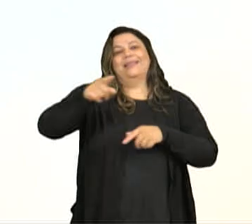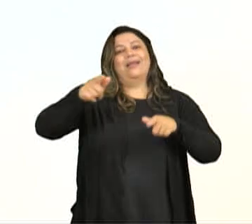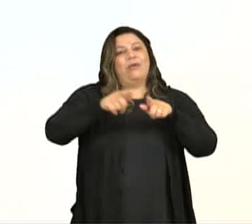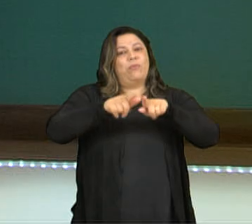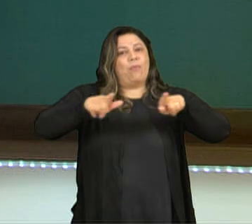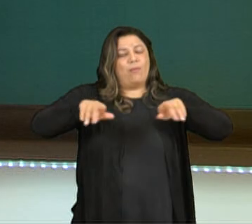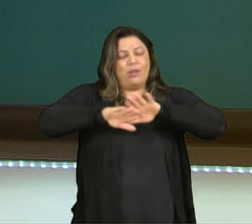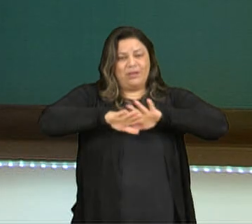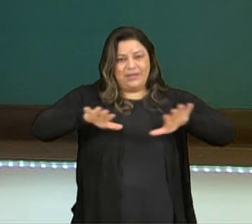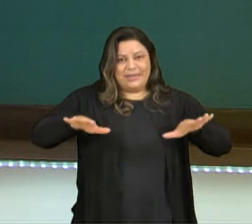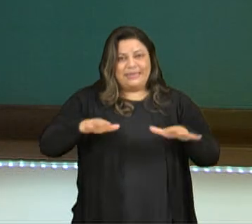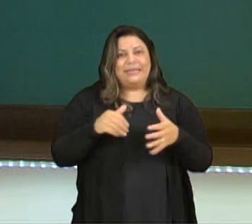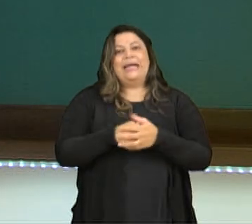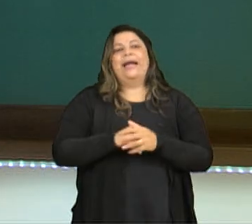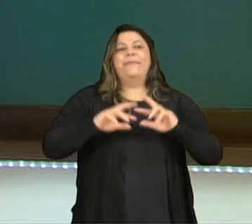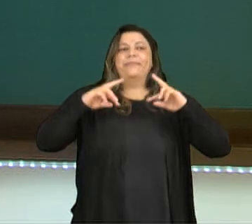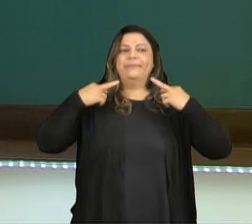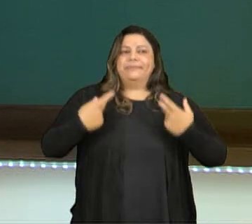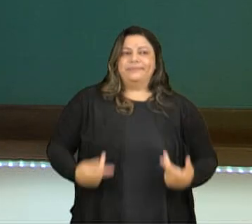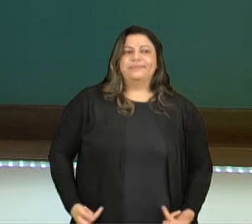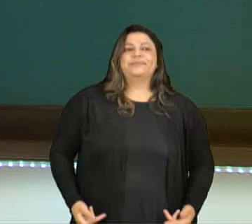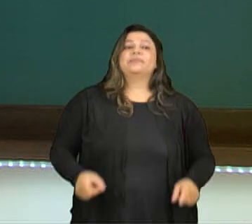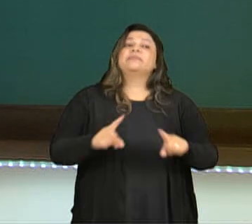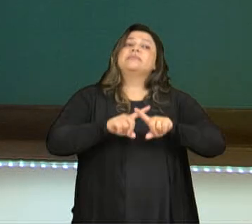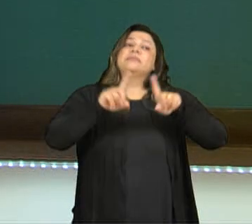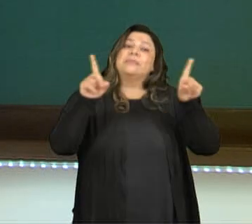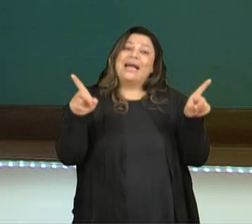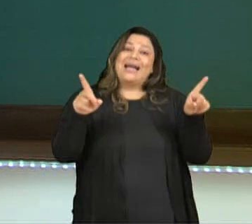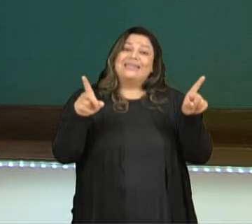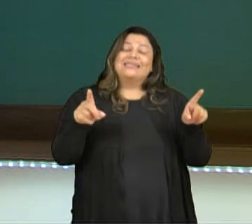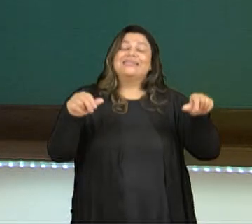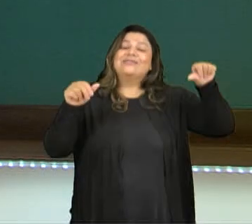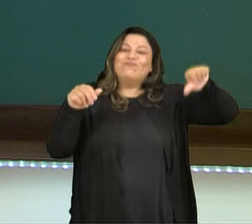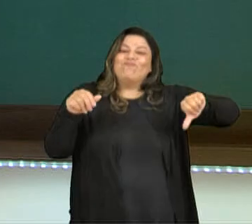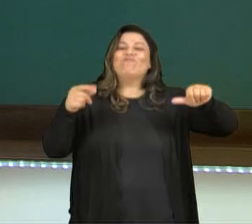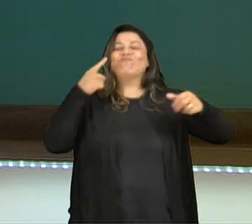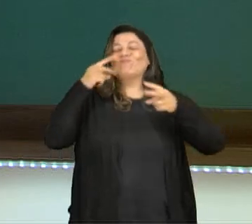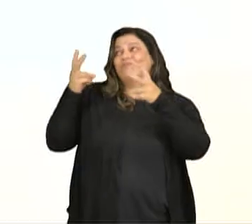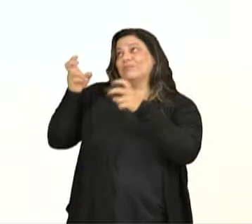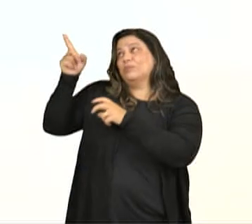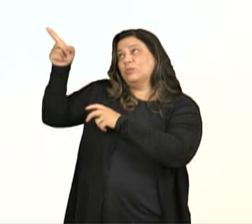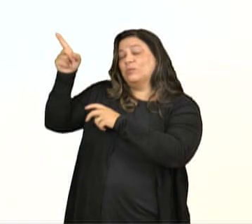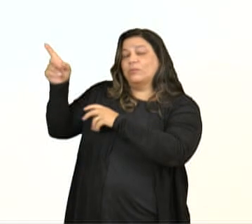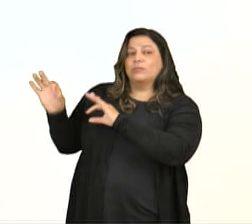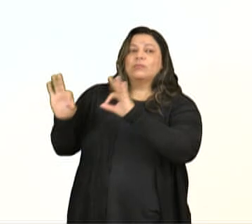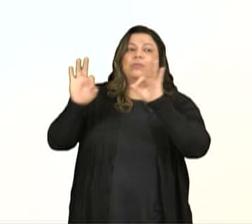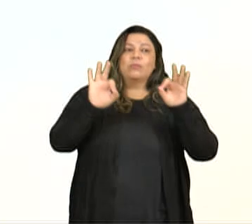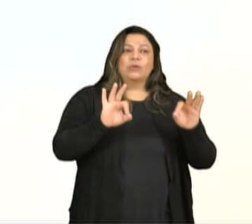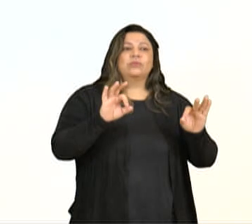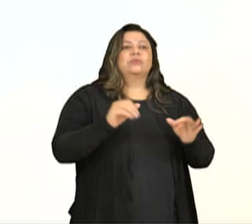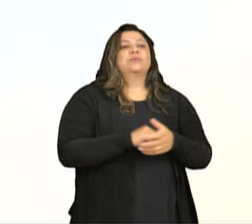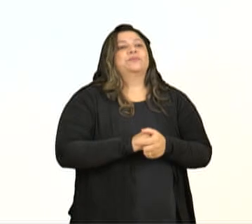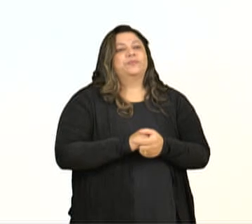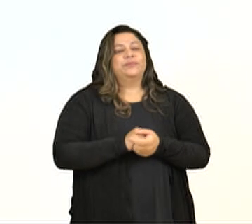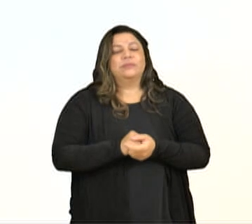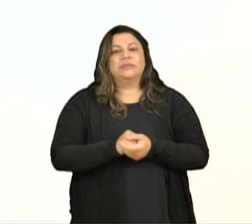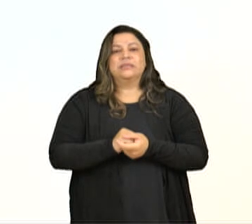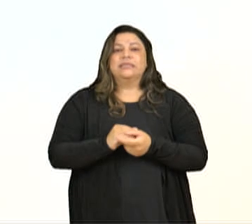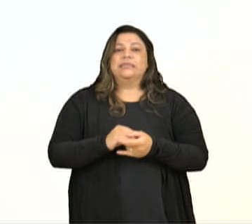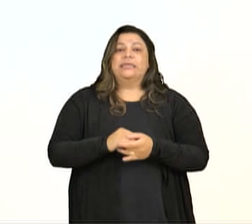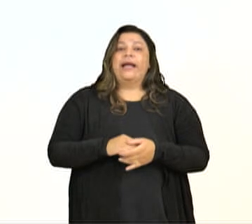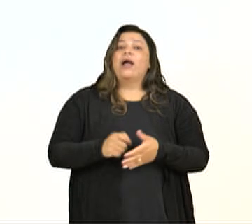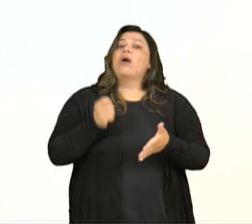anteriormente, para os padrões humanos, né? Mas existem algumas desvantagens, como por exemplo, é elevado o custo